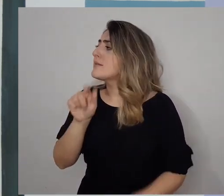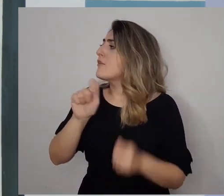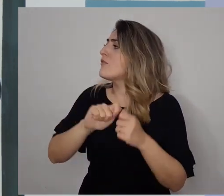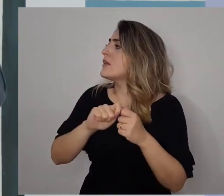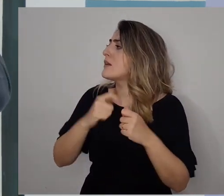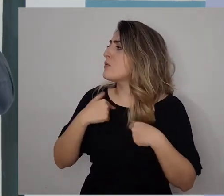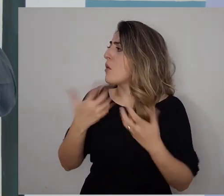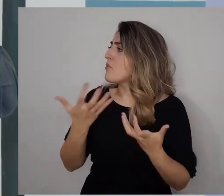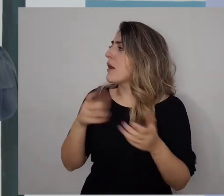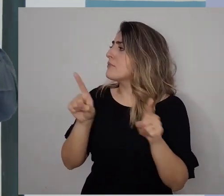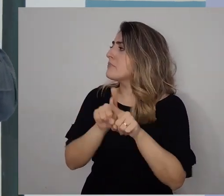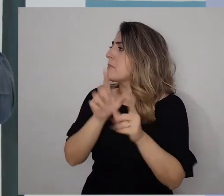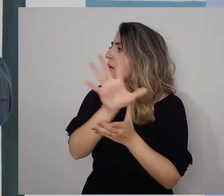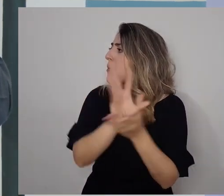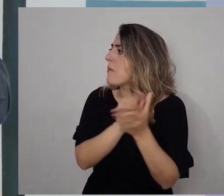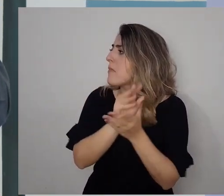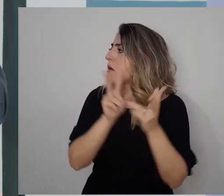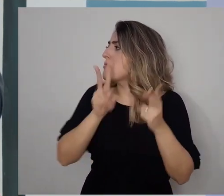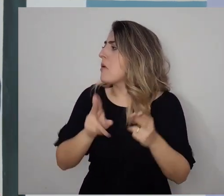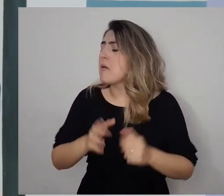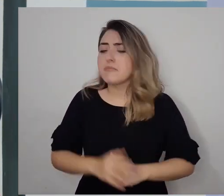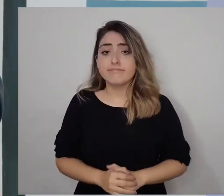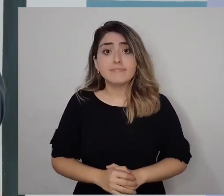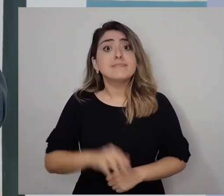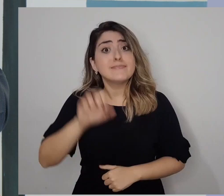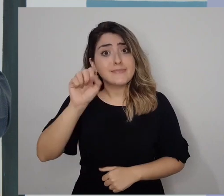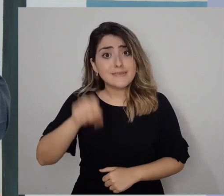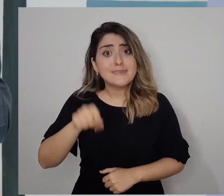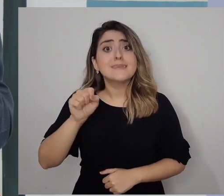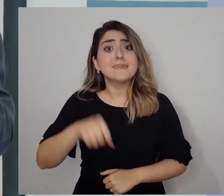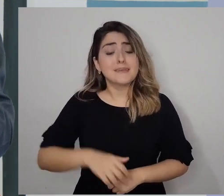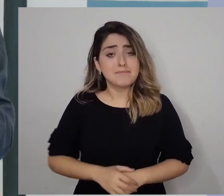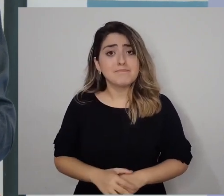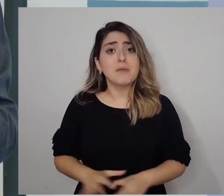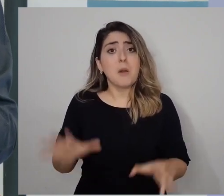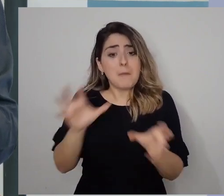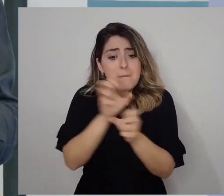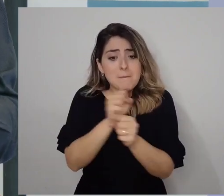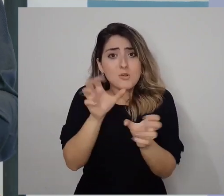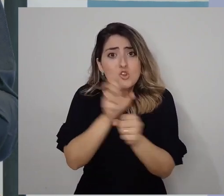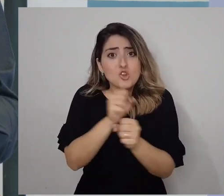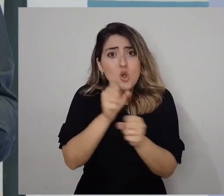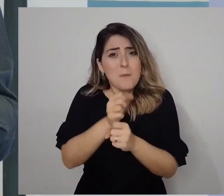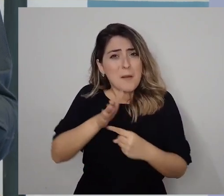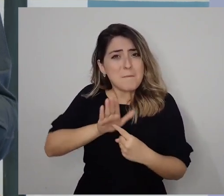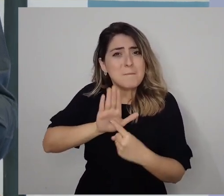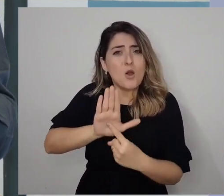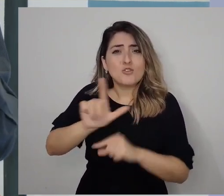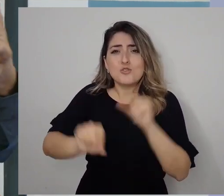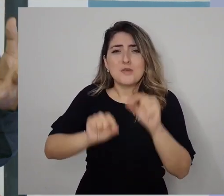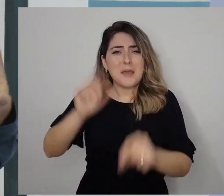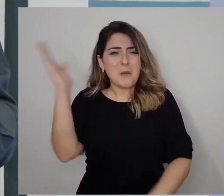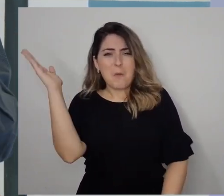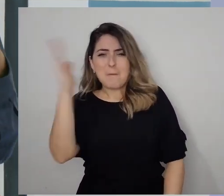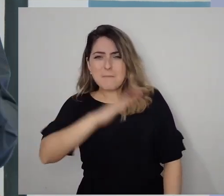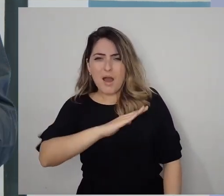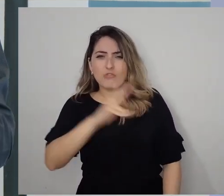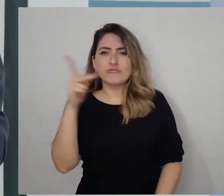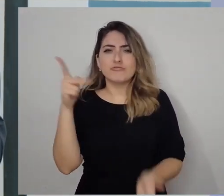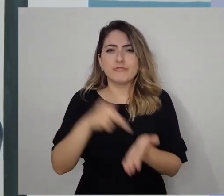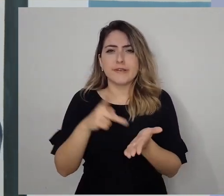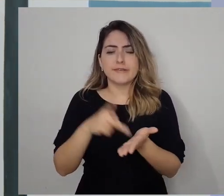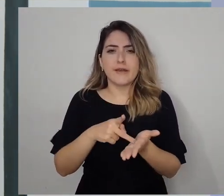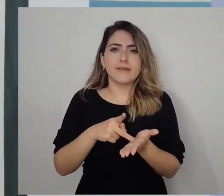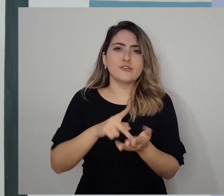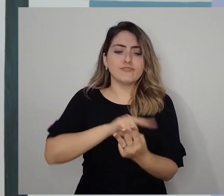É a junção, a soma de todos os ímpios. a soma de todas as forças que